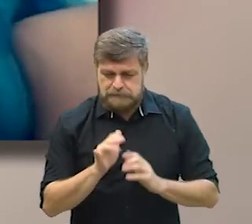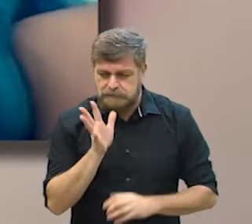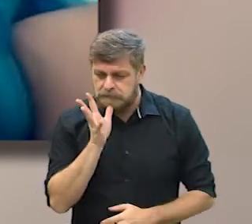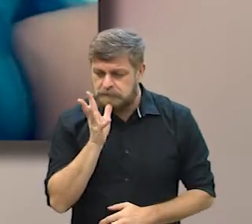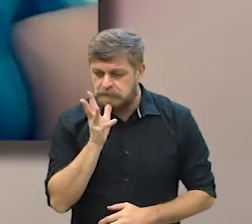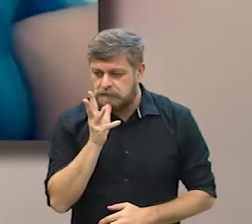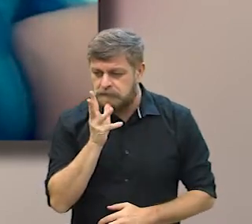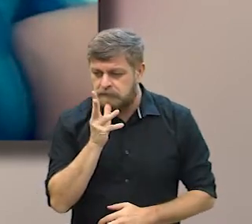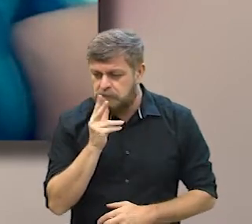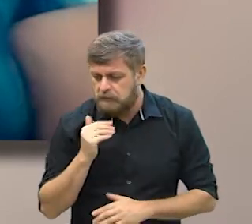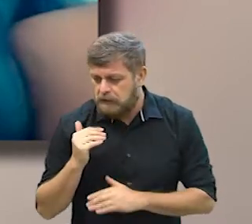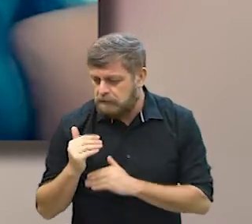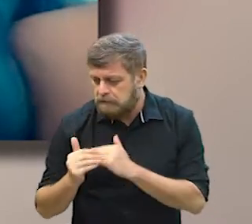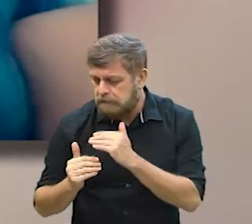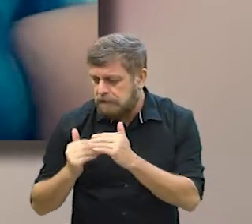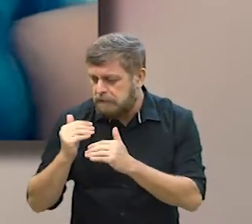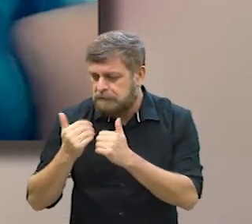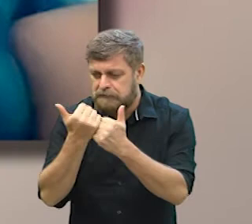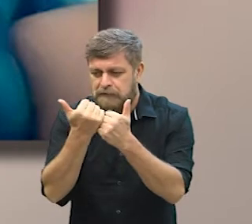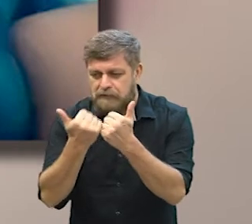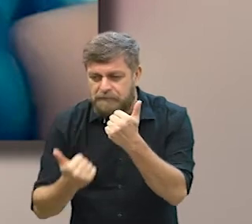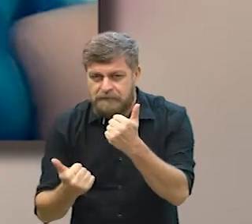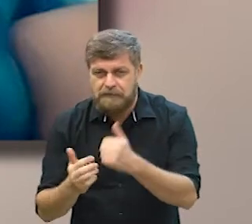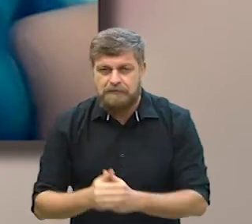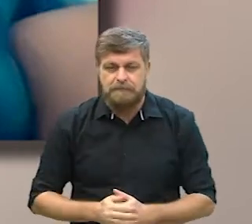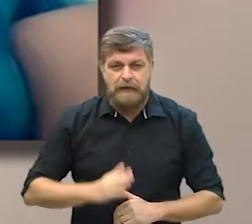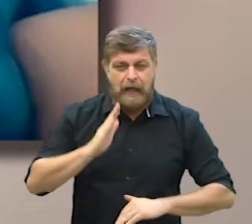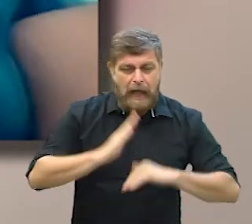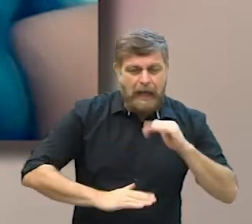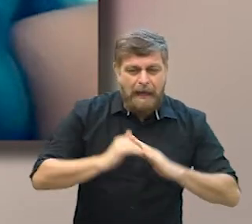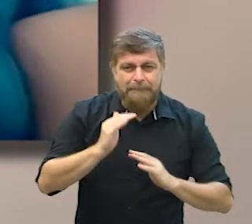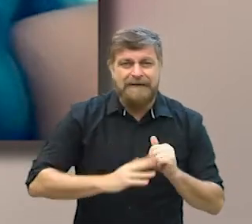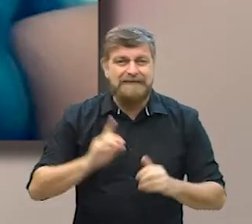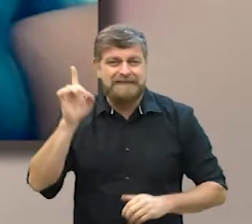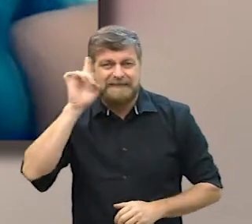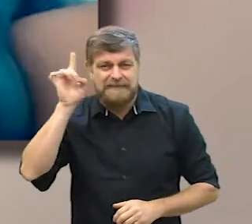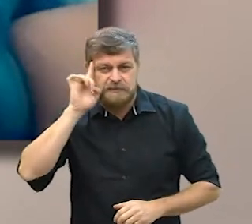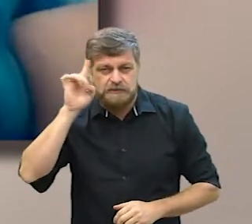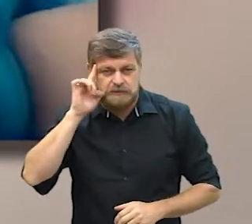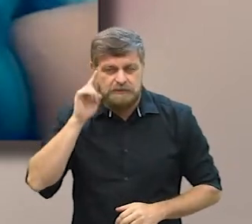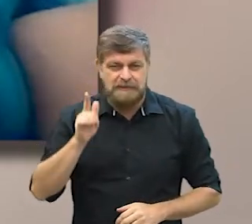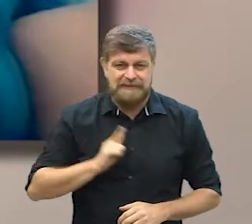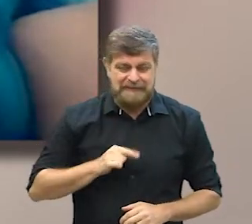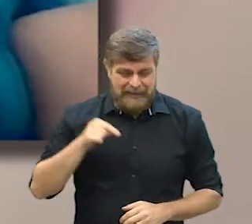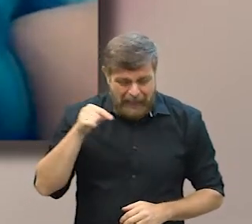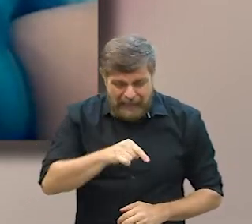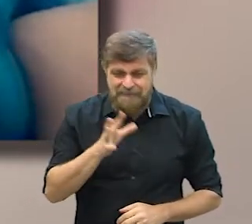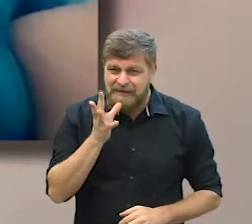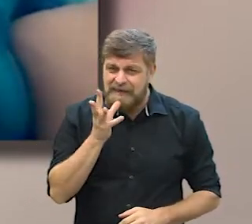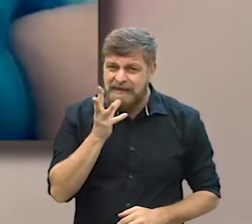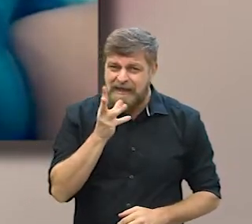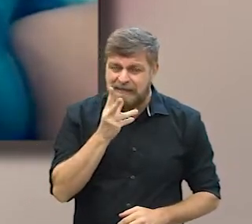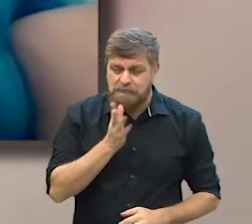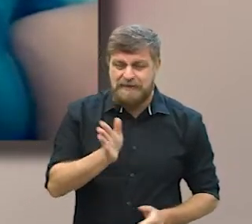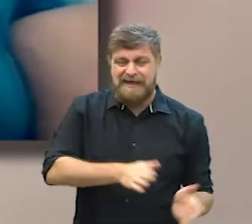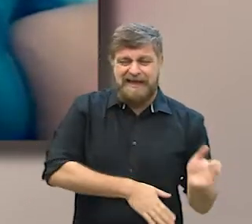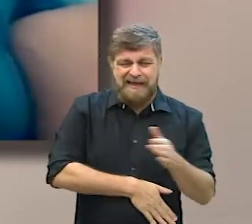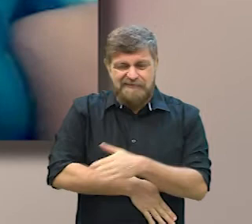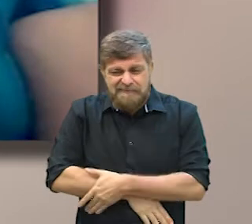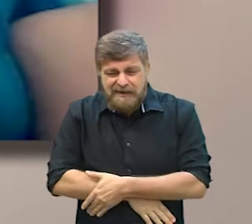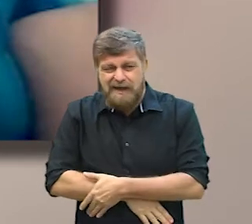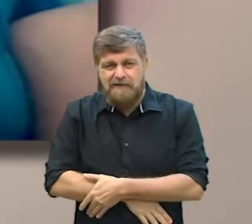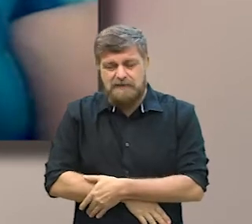no desenvolvimento que vai ser em relação a atividades da vida diária, né? Essa criança vai demorar um pouquinho mais